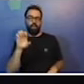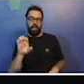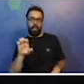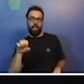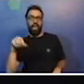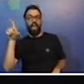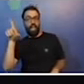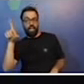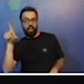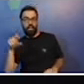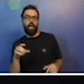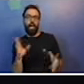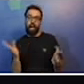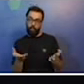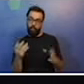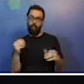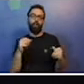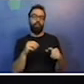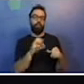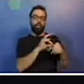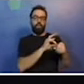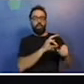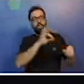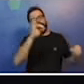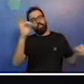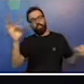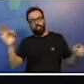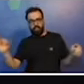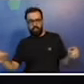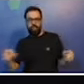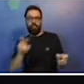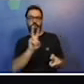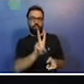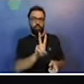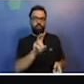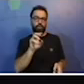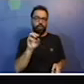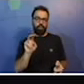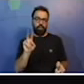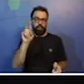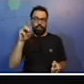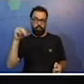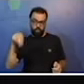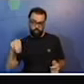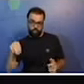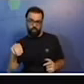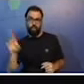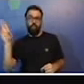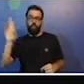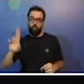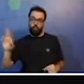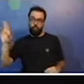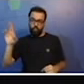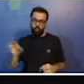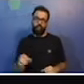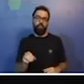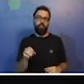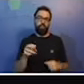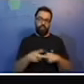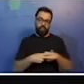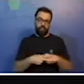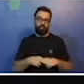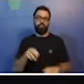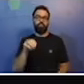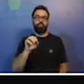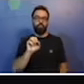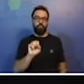está no singular e a minha segunda, ela está no plural. Então, os verbos também concordam